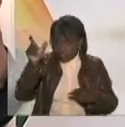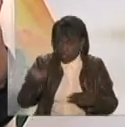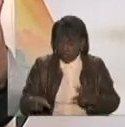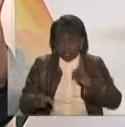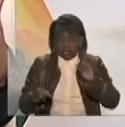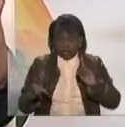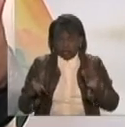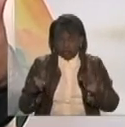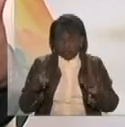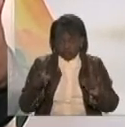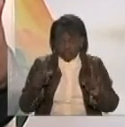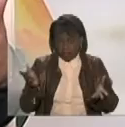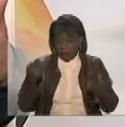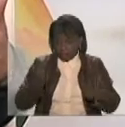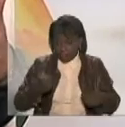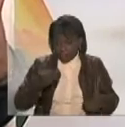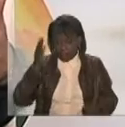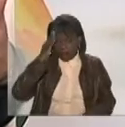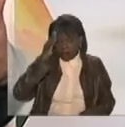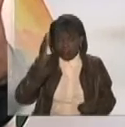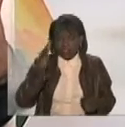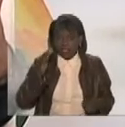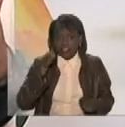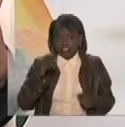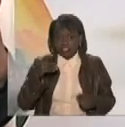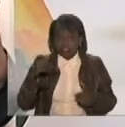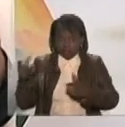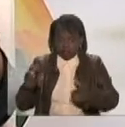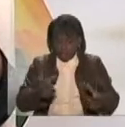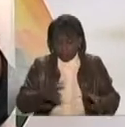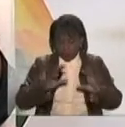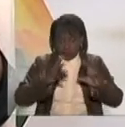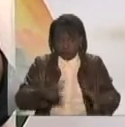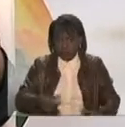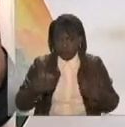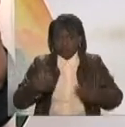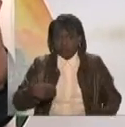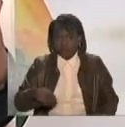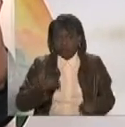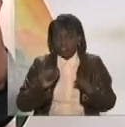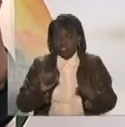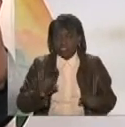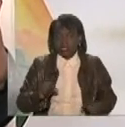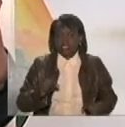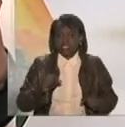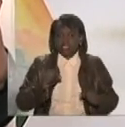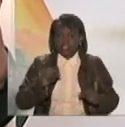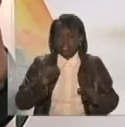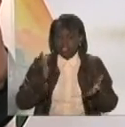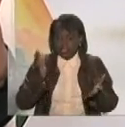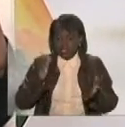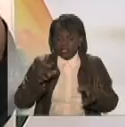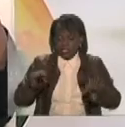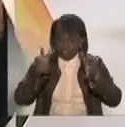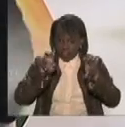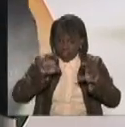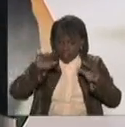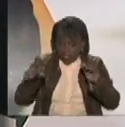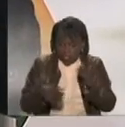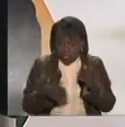objeto. Eu acho que é aí que a gente precisa, né? Quer dizer, esse processo de construção do lugar no mundo, ele é um processo de subjetivação